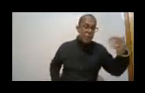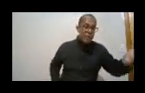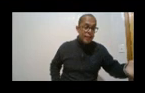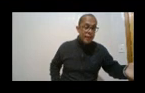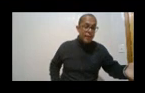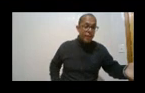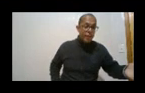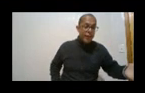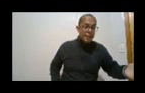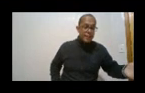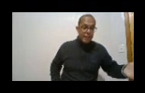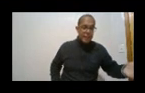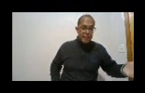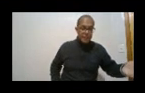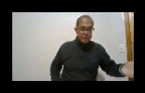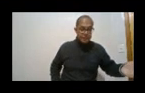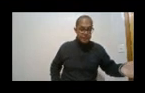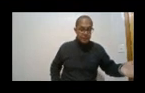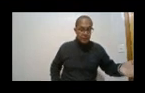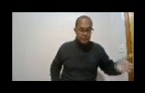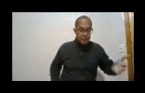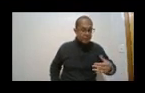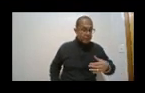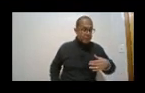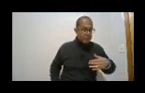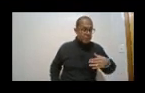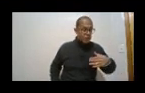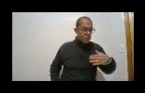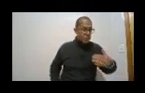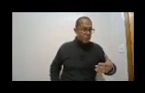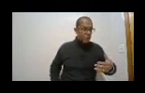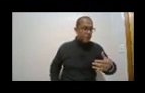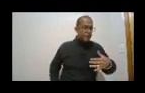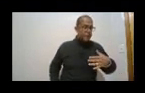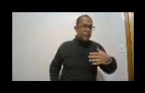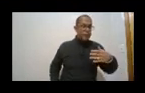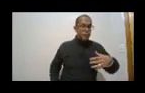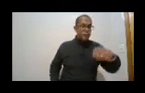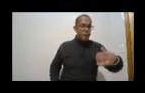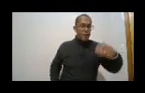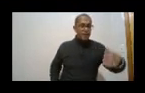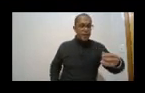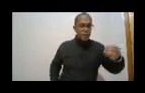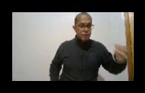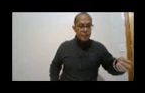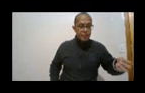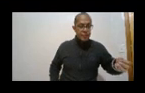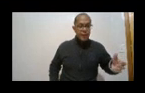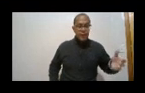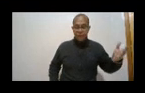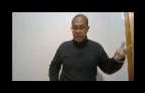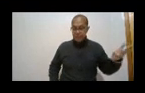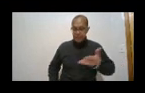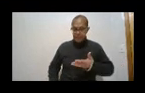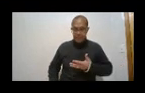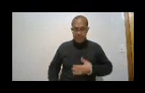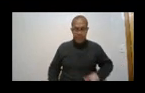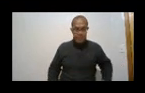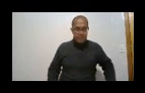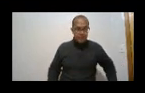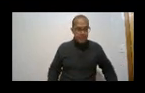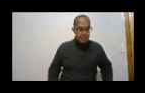não é só o rim que faz eliminação de drogas, tá? Então a gente já discutiu isso, não são apenas os rins que